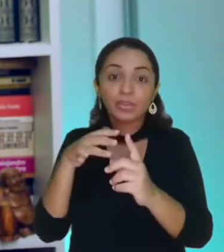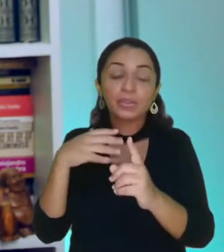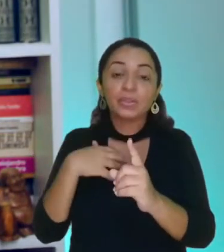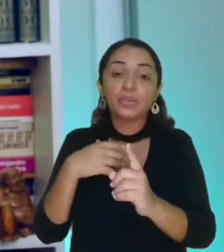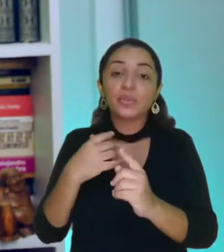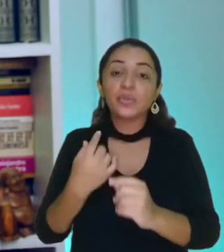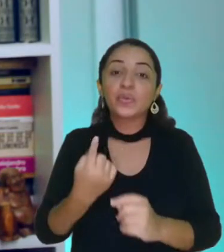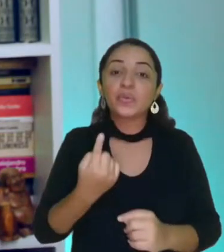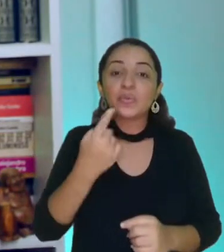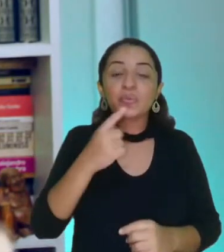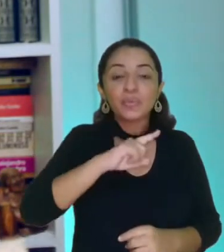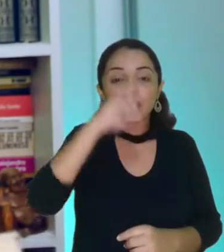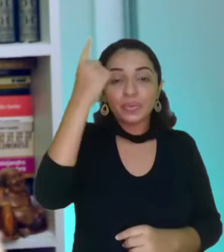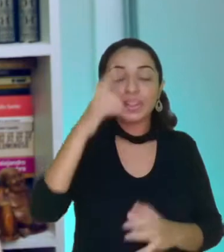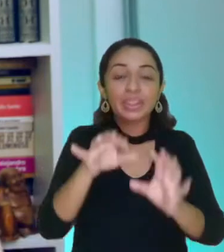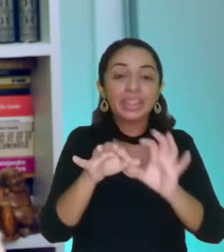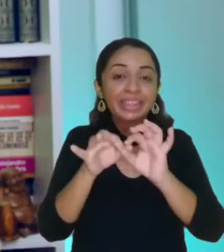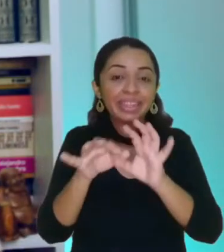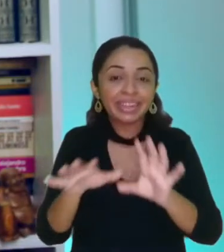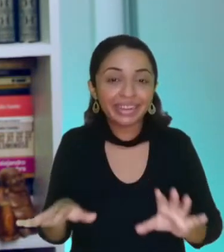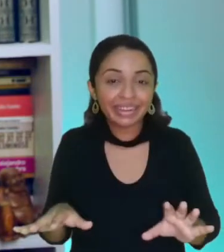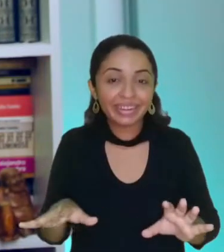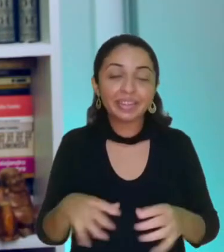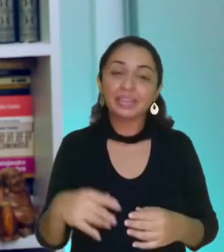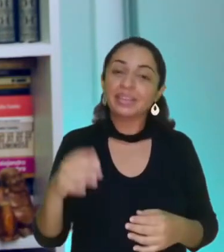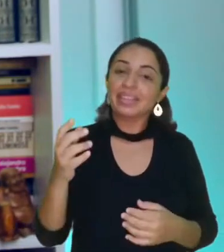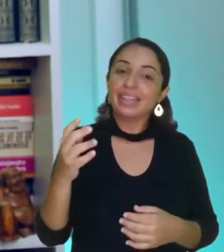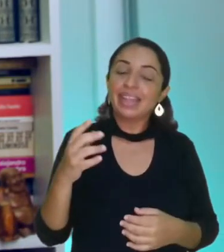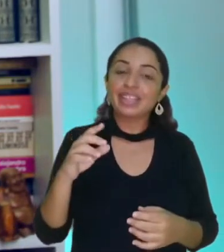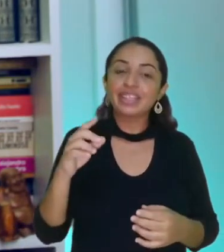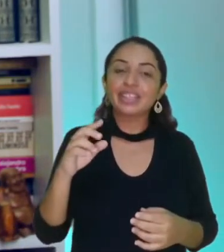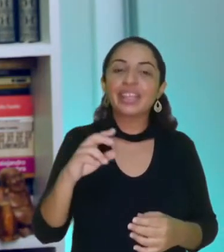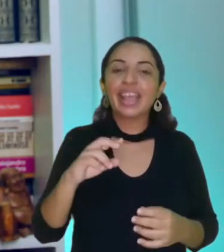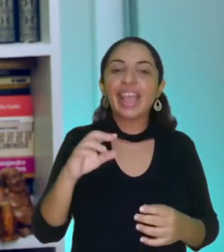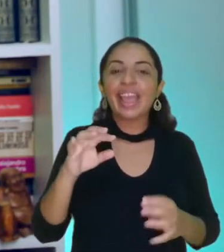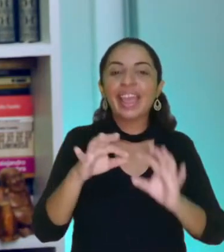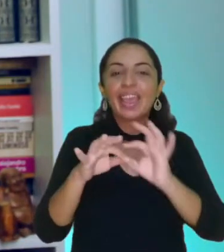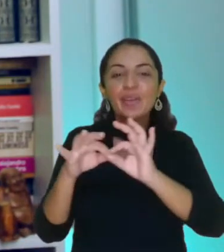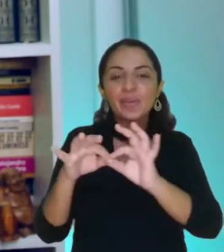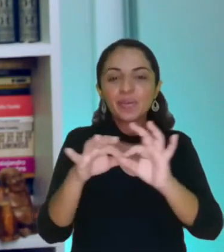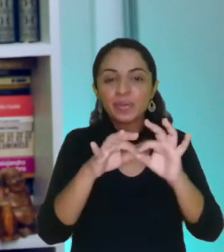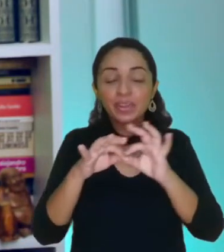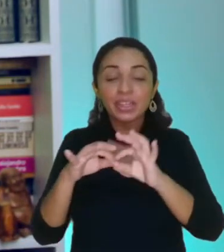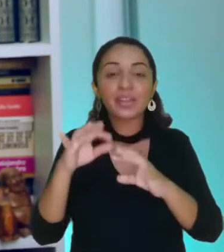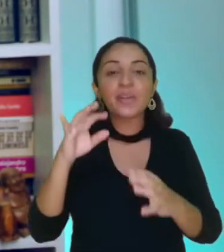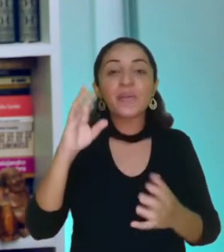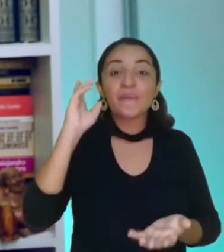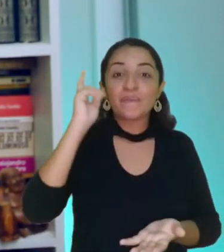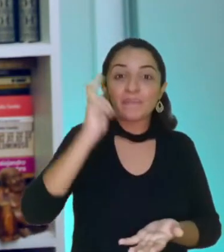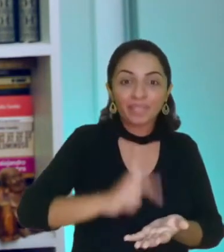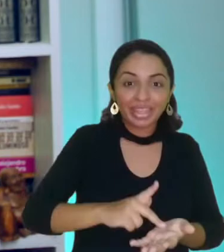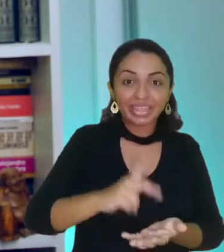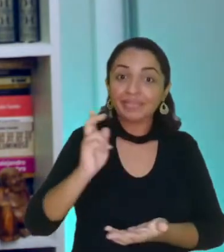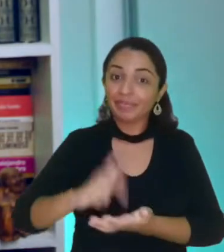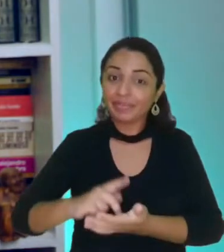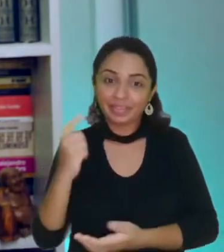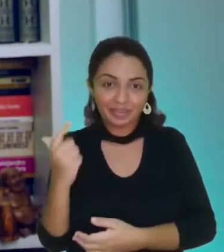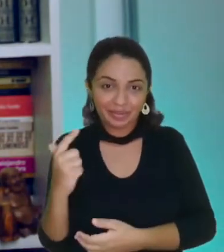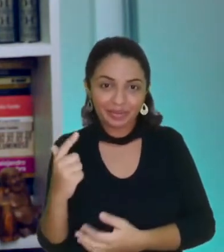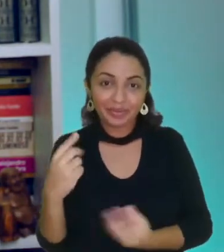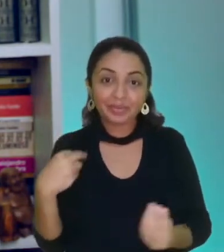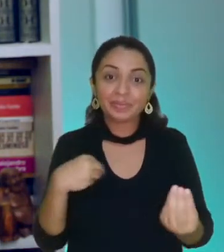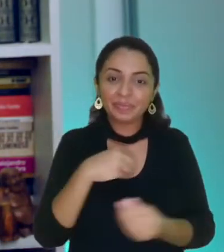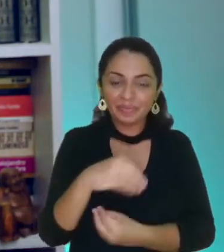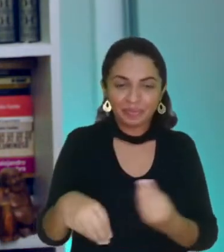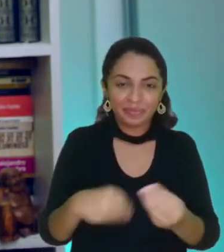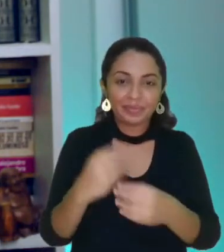sob um único ideal, a liberdade. A perfeita união de ficção e de fato histórico neste grande romance de Howard Fash,